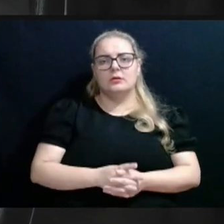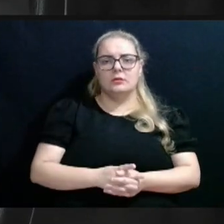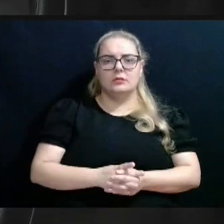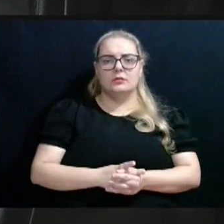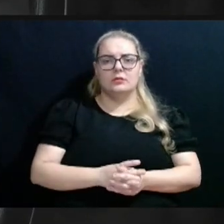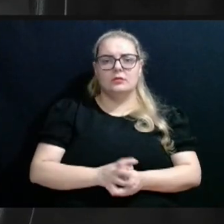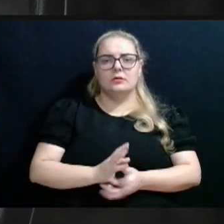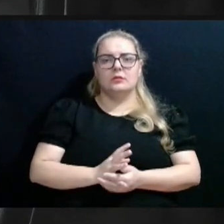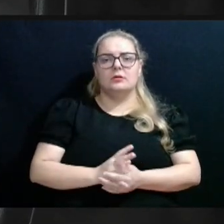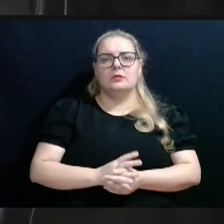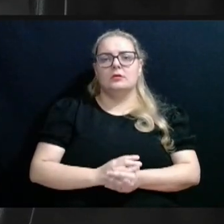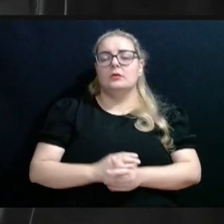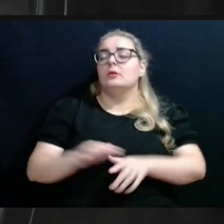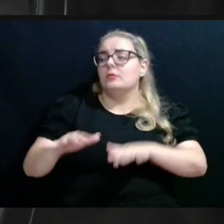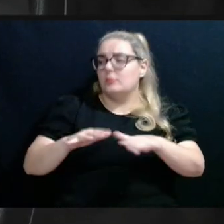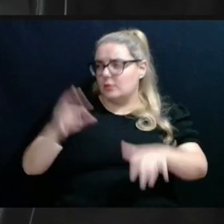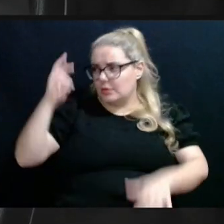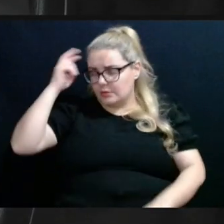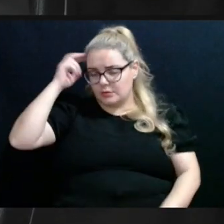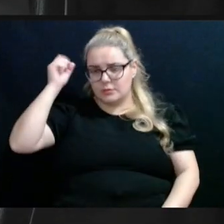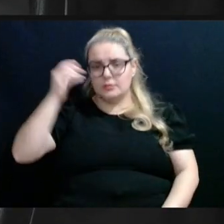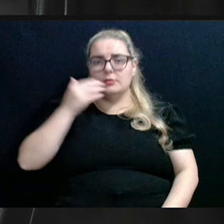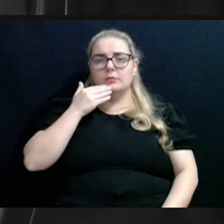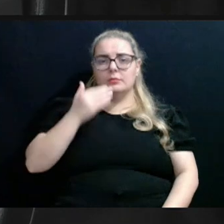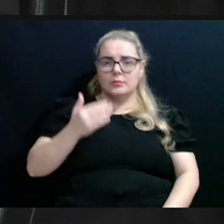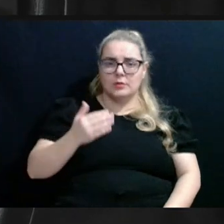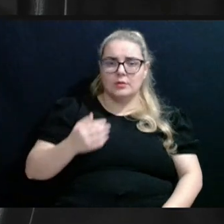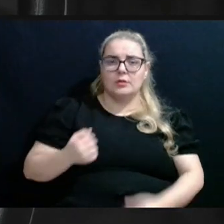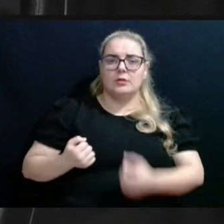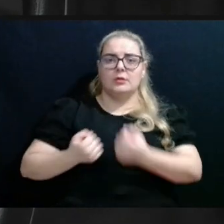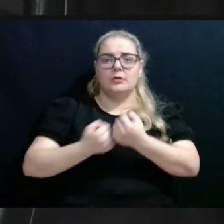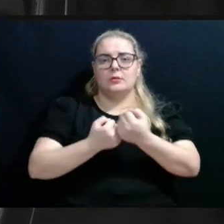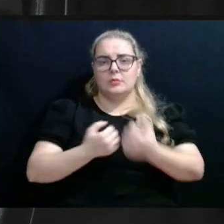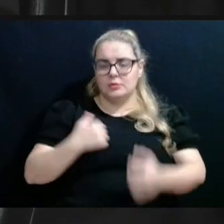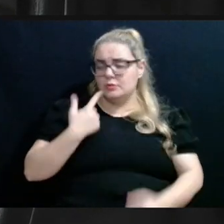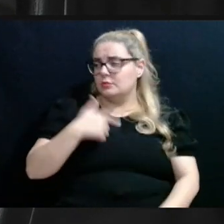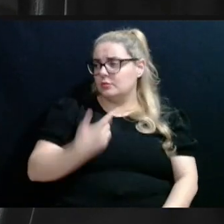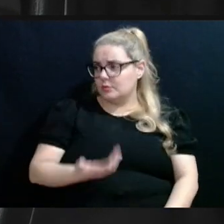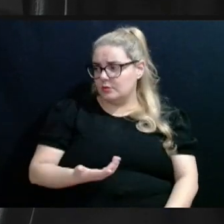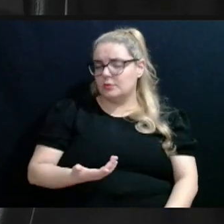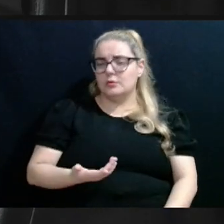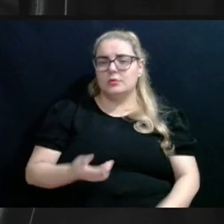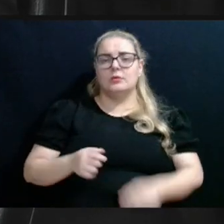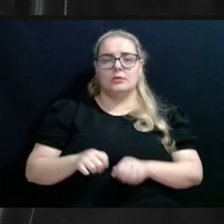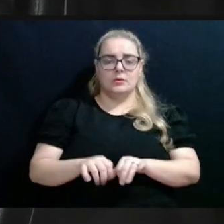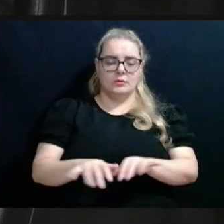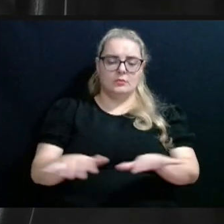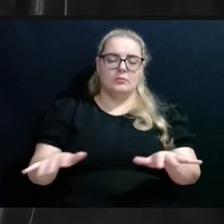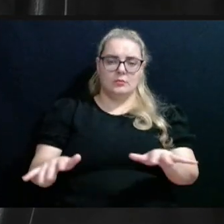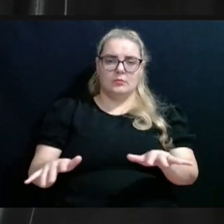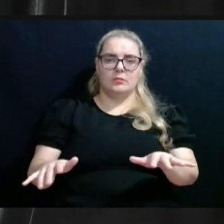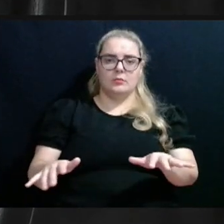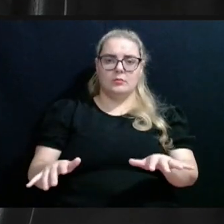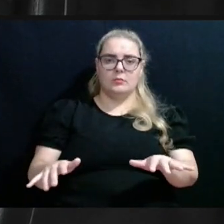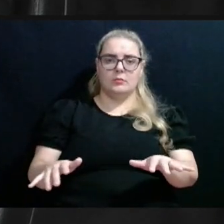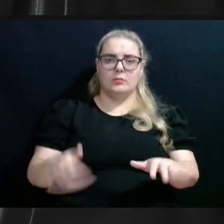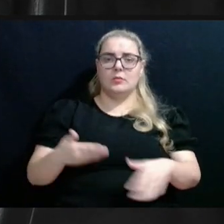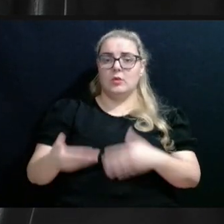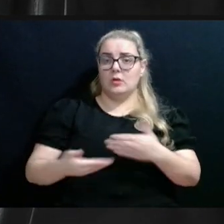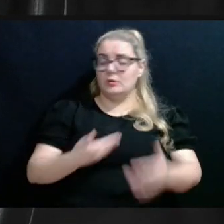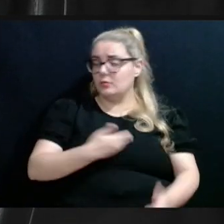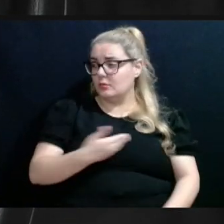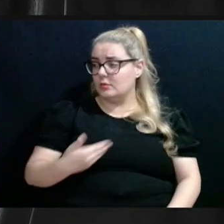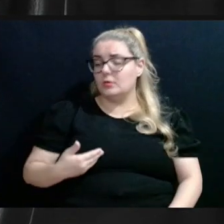movimentos culturais que solicitam muita coisa para a gente. Então nós fizemos uma distribuição muito interessante, na área de serviços públicos, na área de